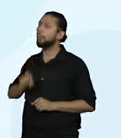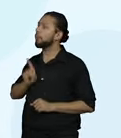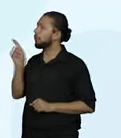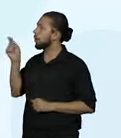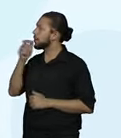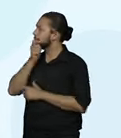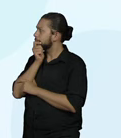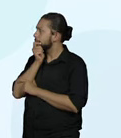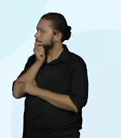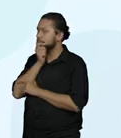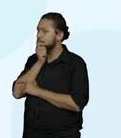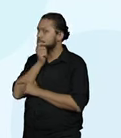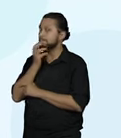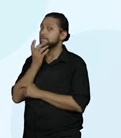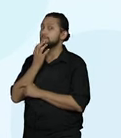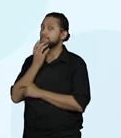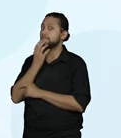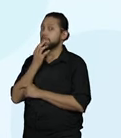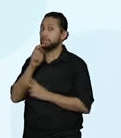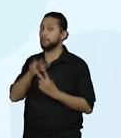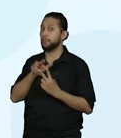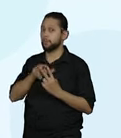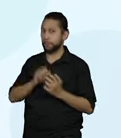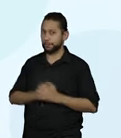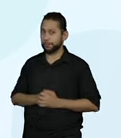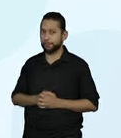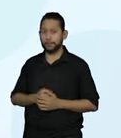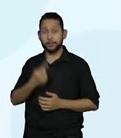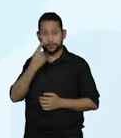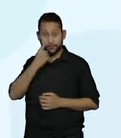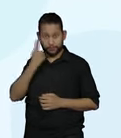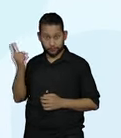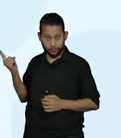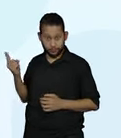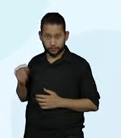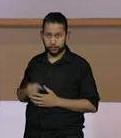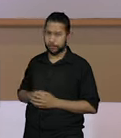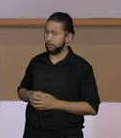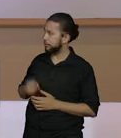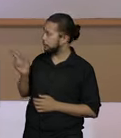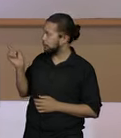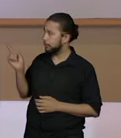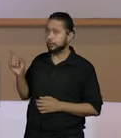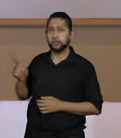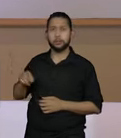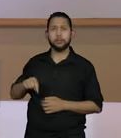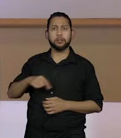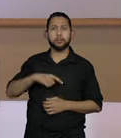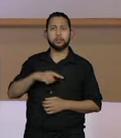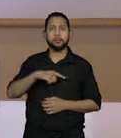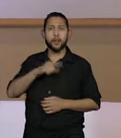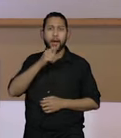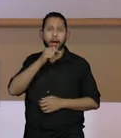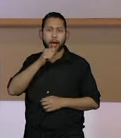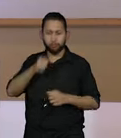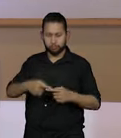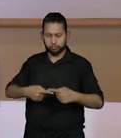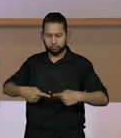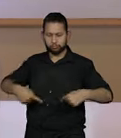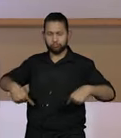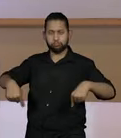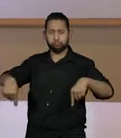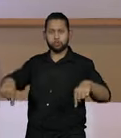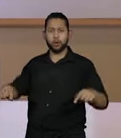associar a elas? Então a gente tem aqui uma imagem onde nós temos uma poça